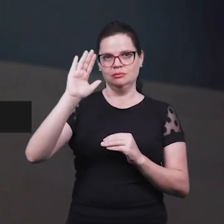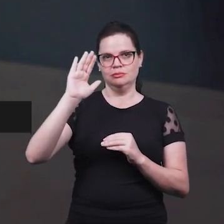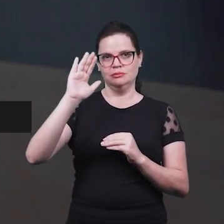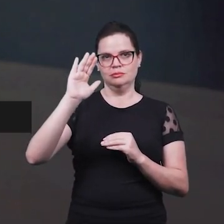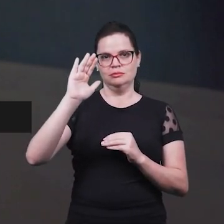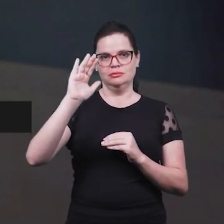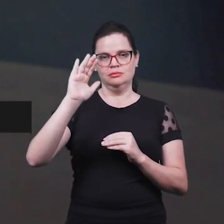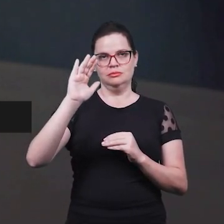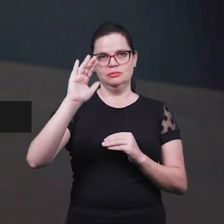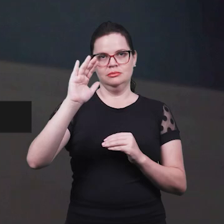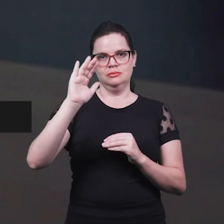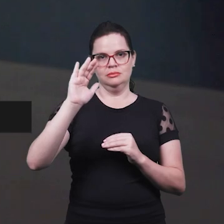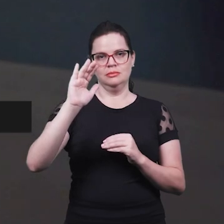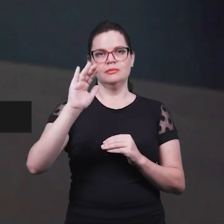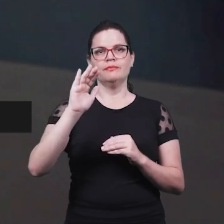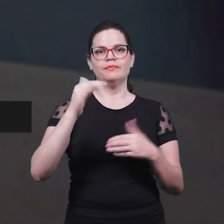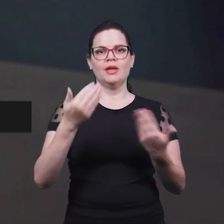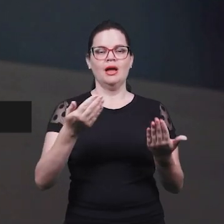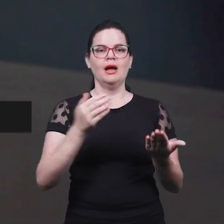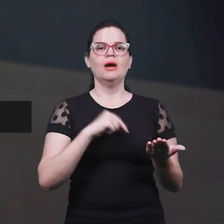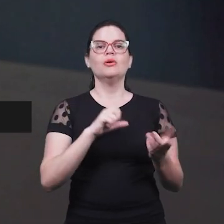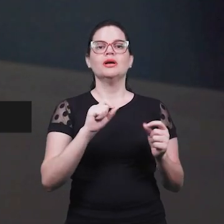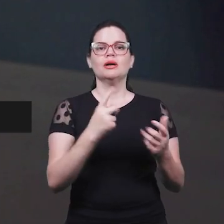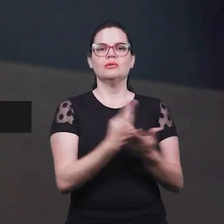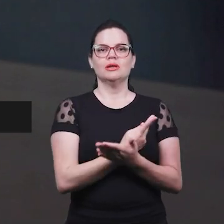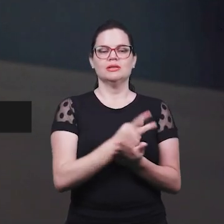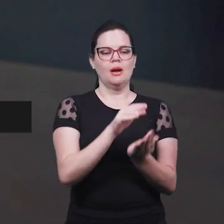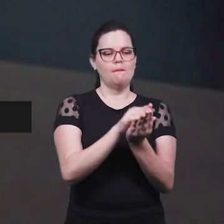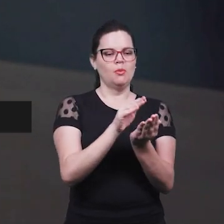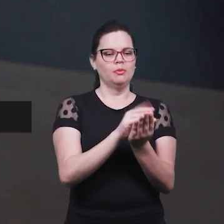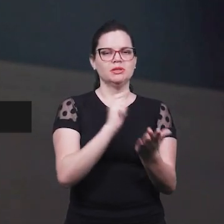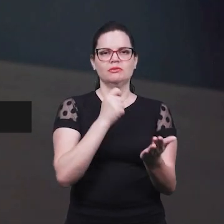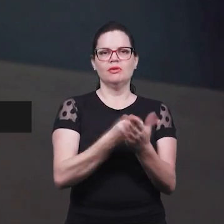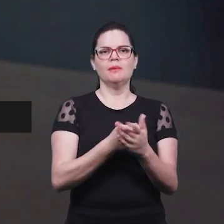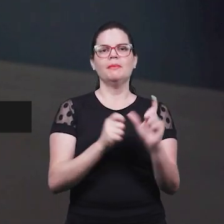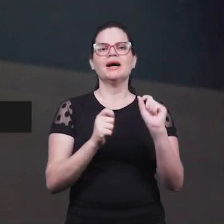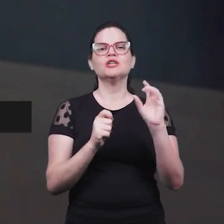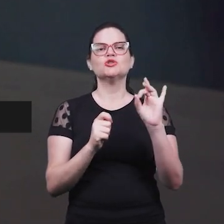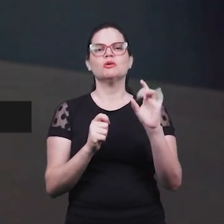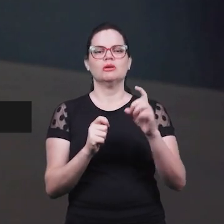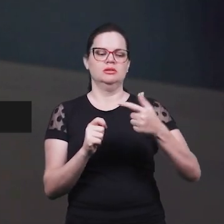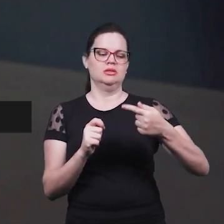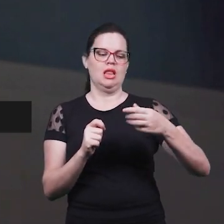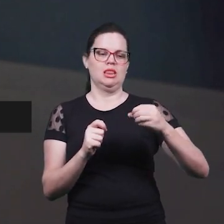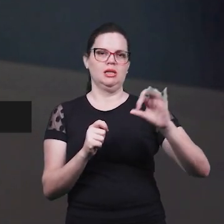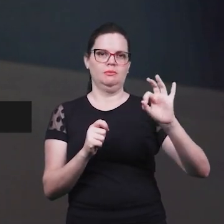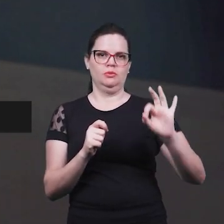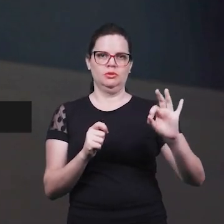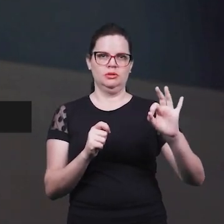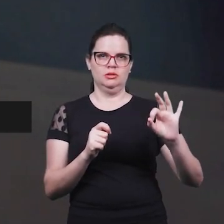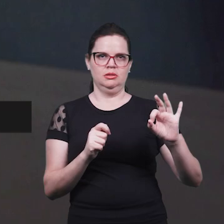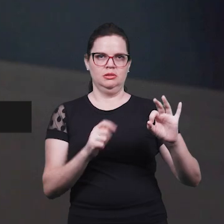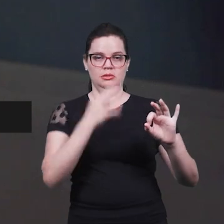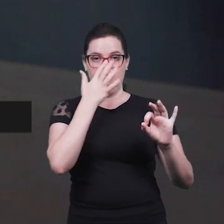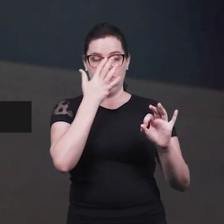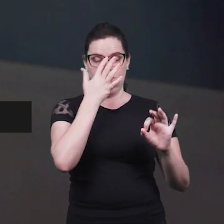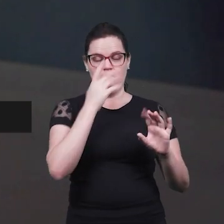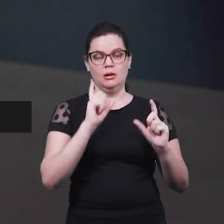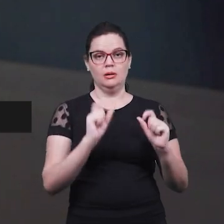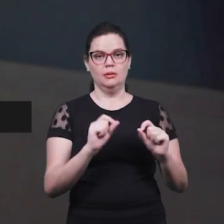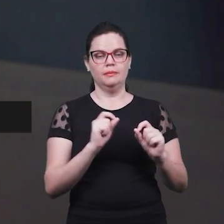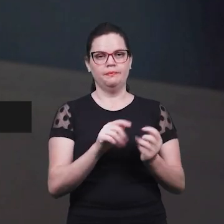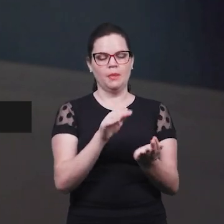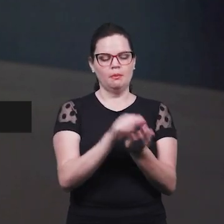pagar 70% da Selic. Então, fazendo uma continha bem simples, né? Poupança só